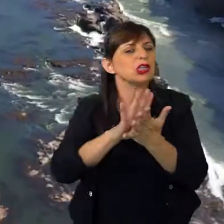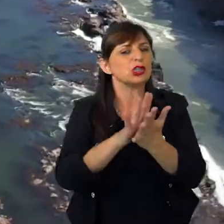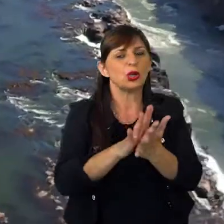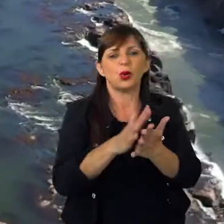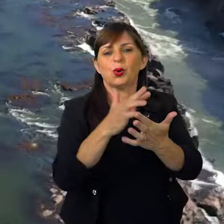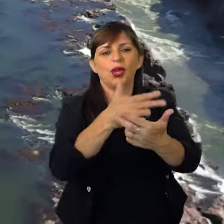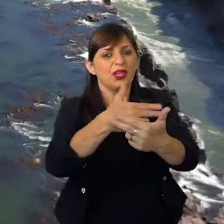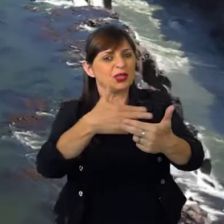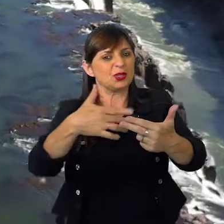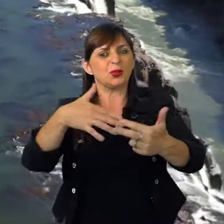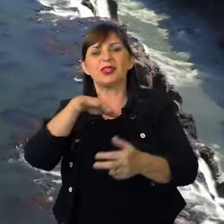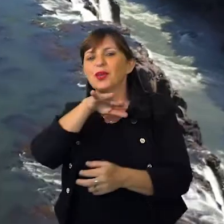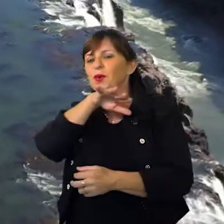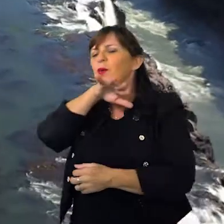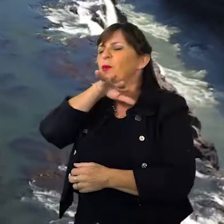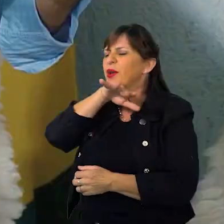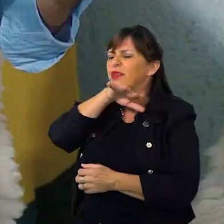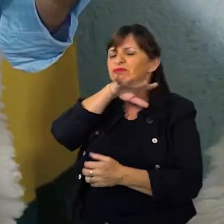meus